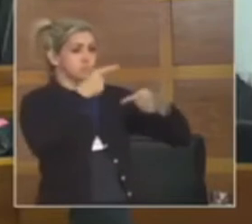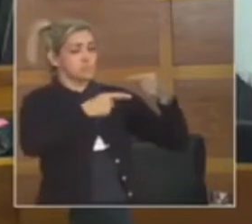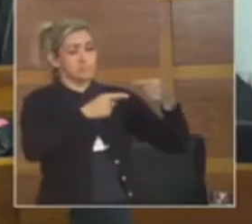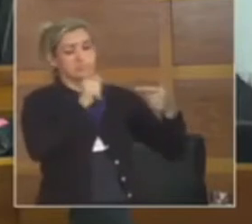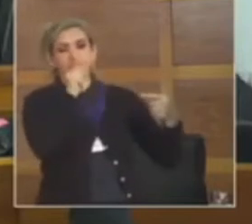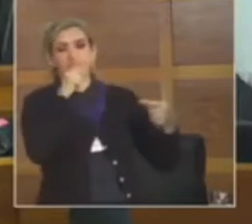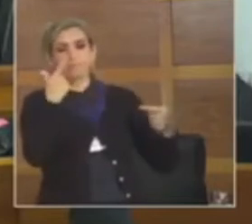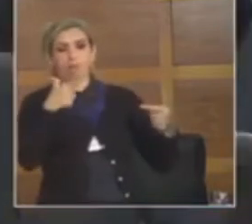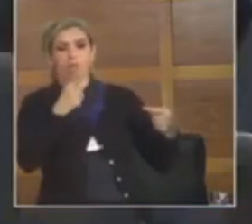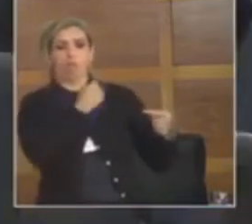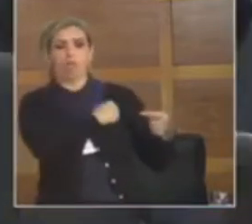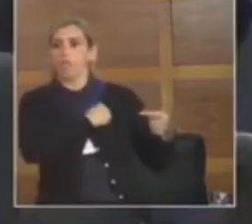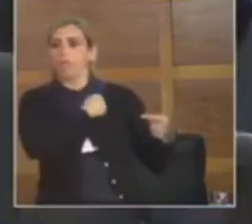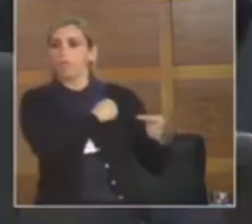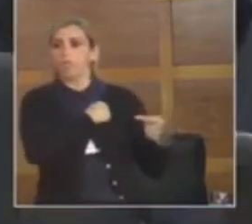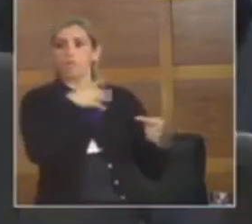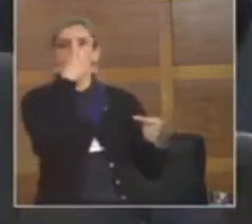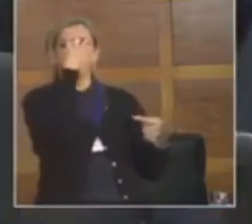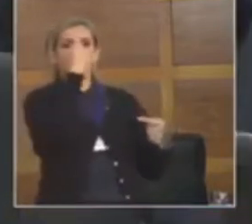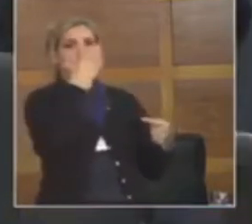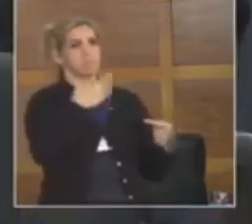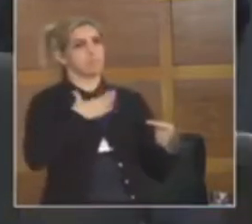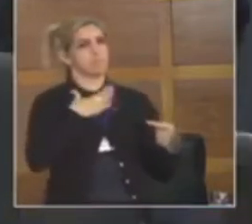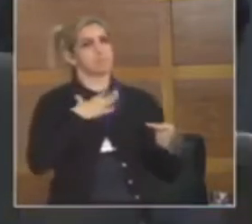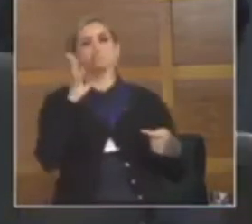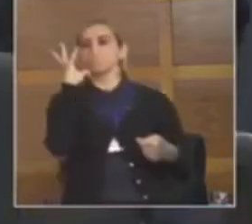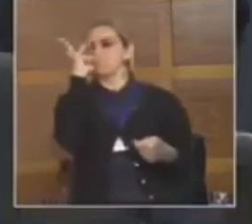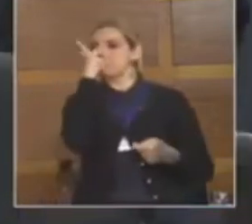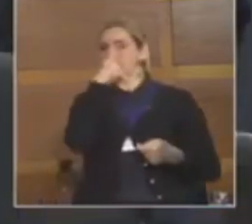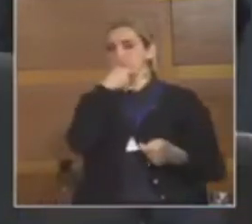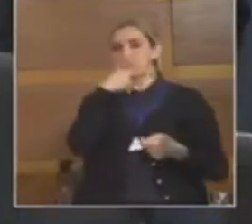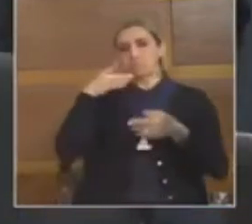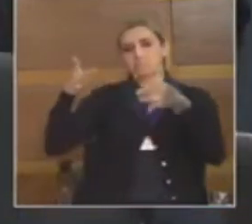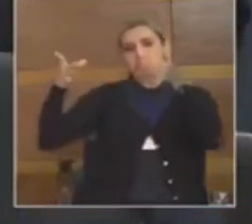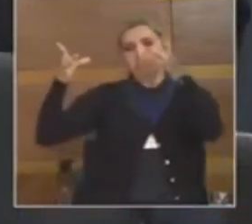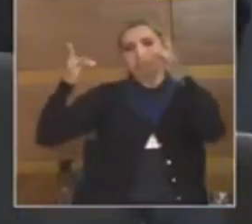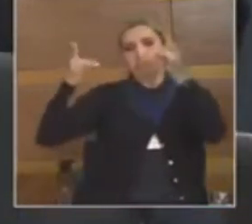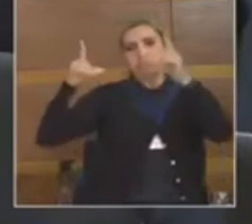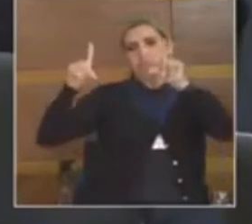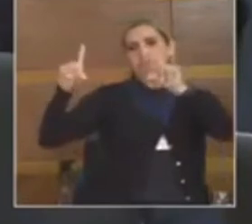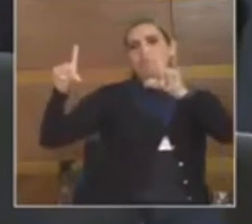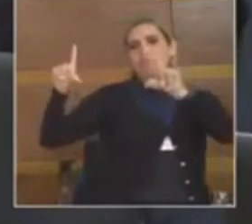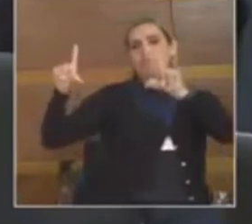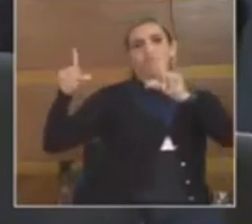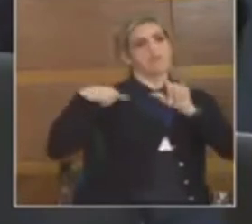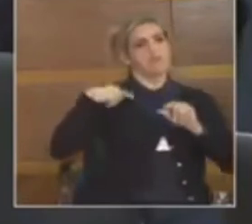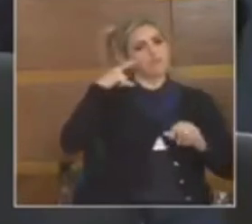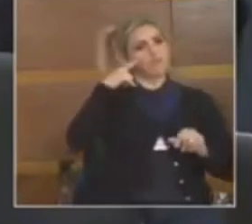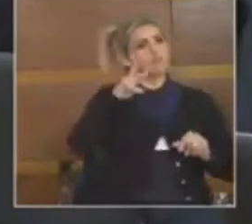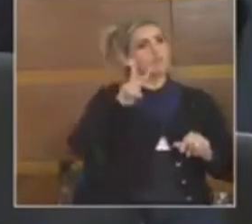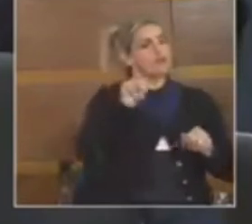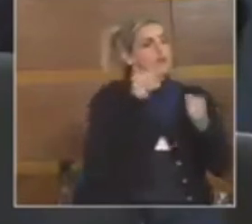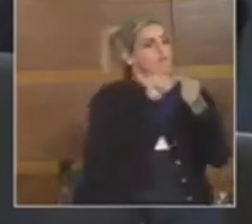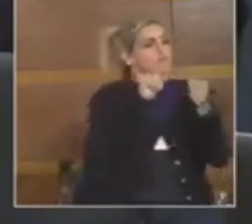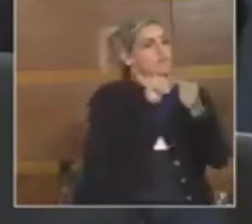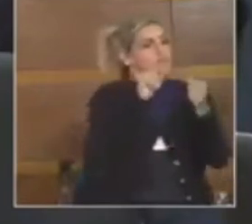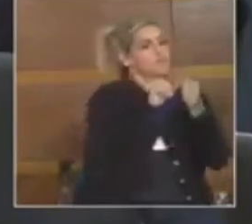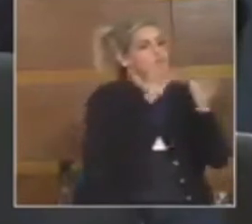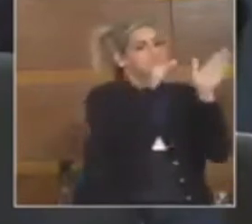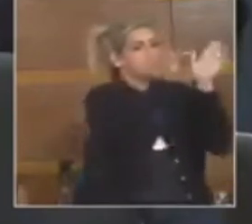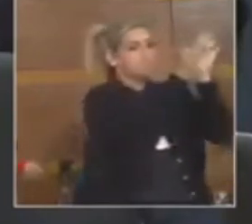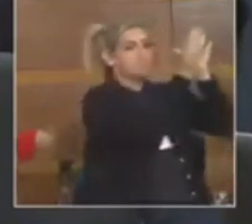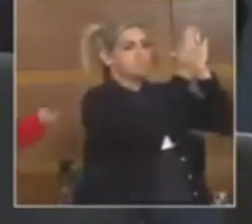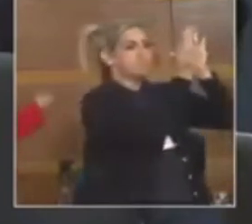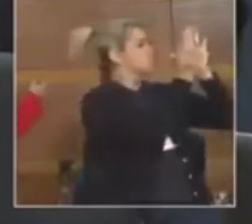cidade pegou a foto minha até uma foto bonita cara fiquei bonita aquela foto e fez cara uma publicação